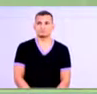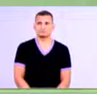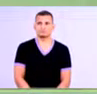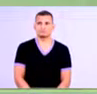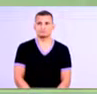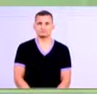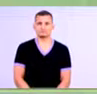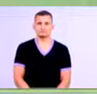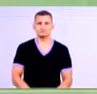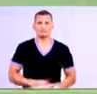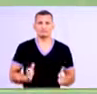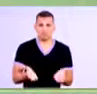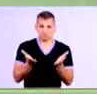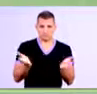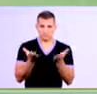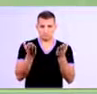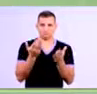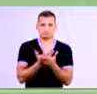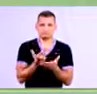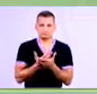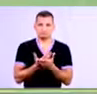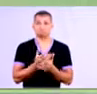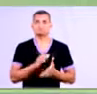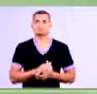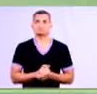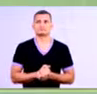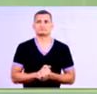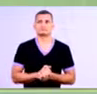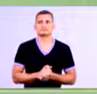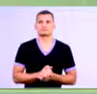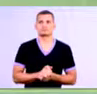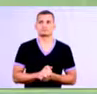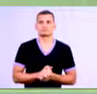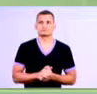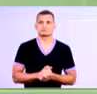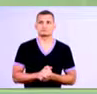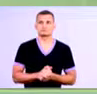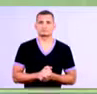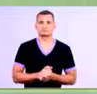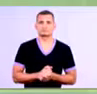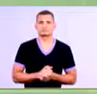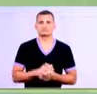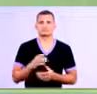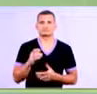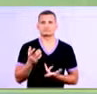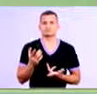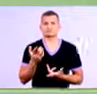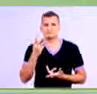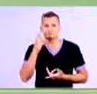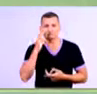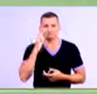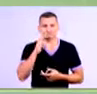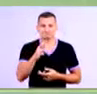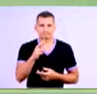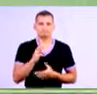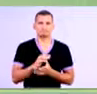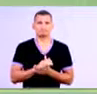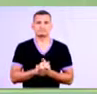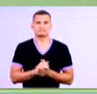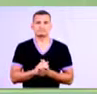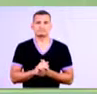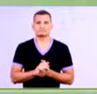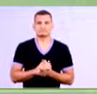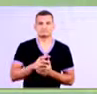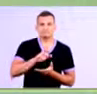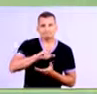A motivação para se estudar, então, é que a gente observa que em muitos sites